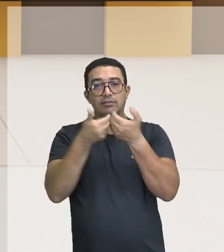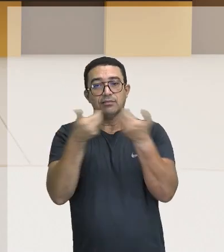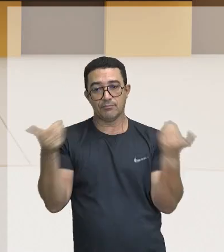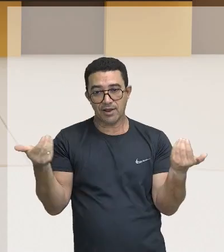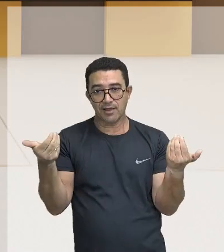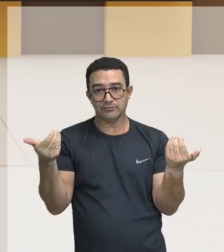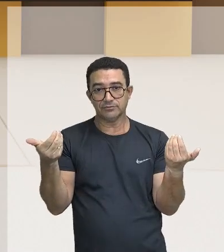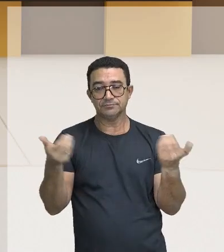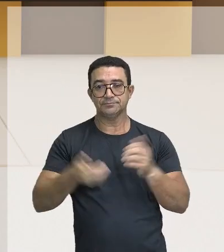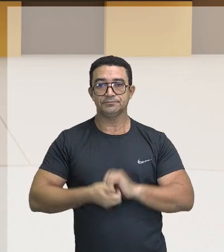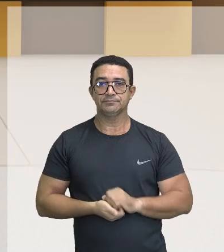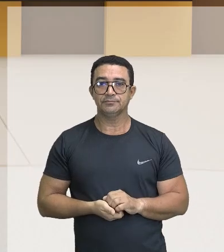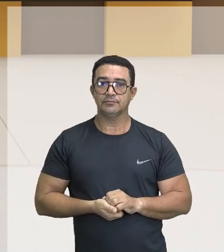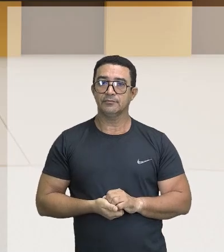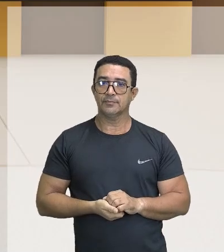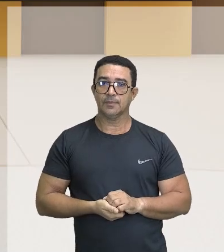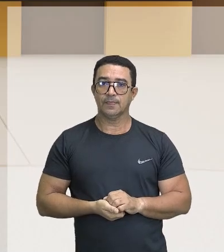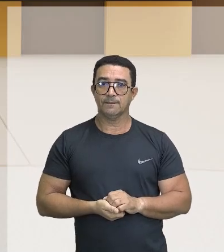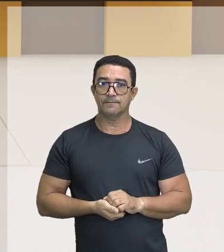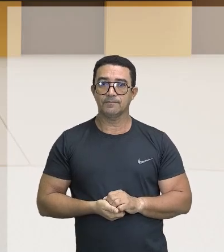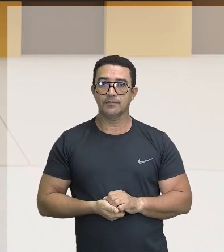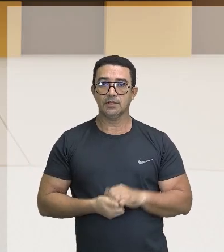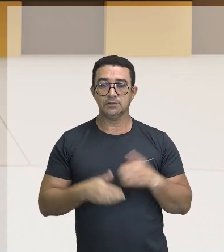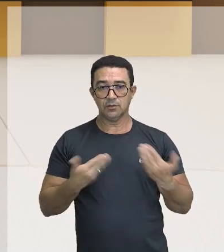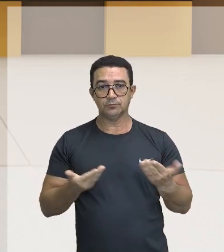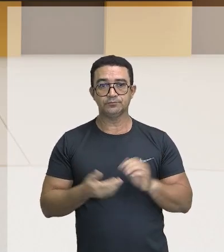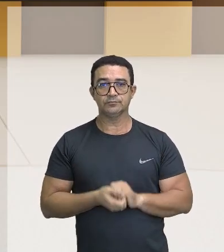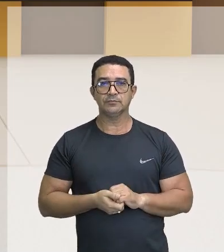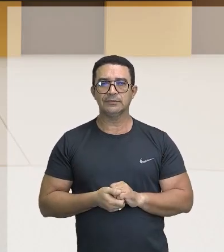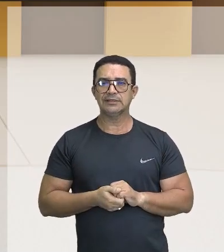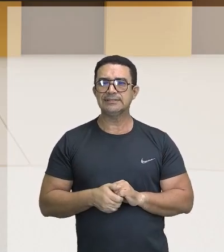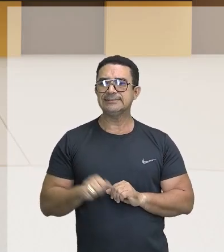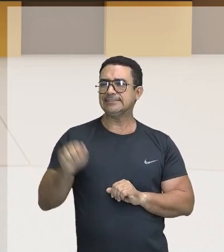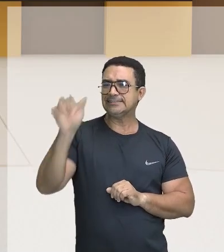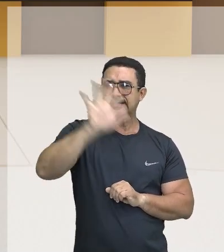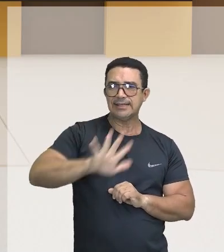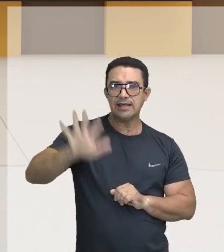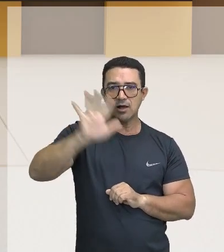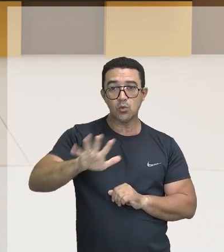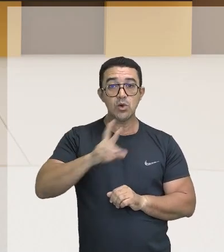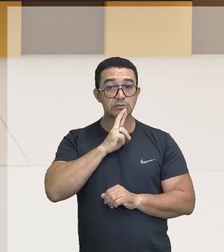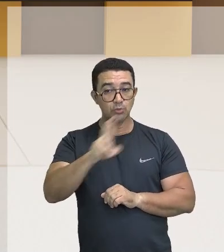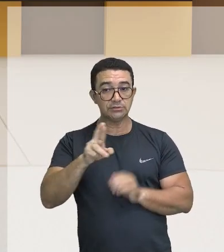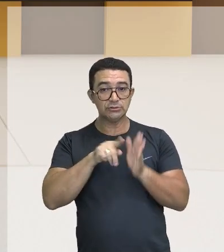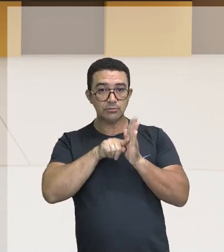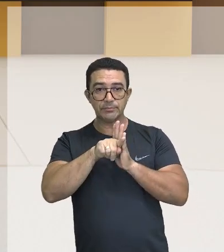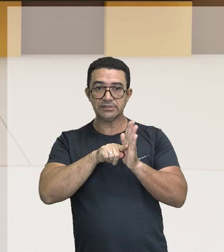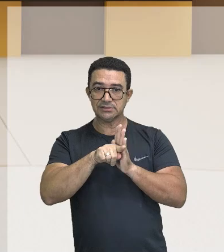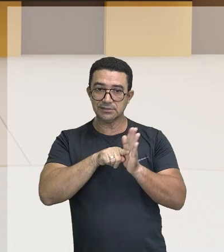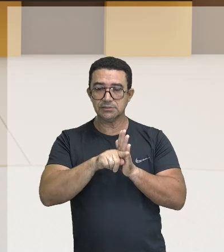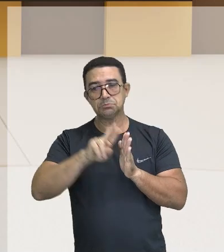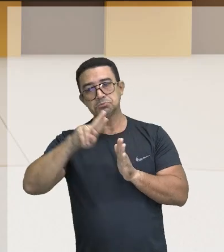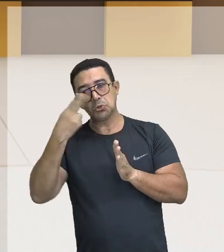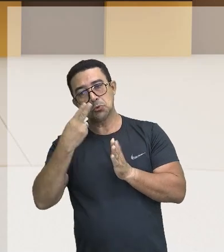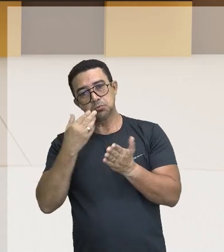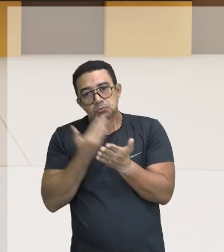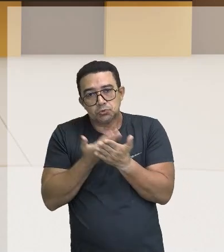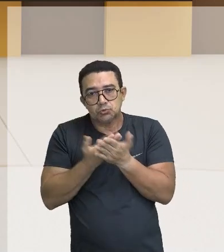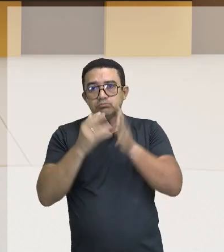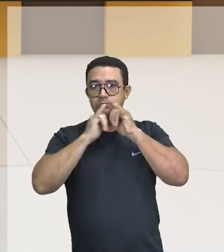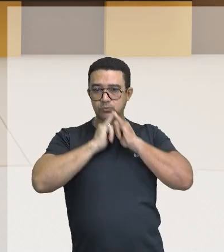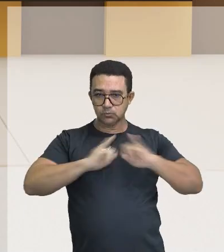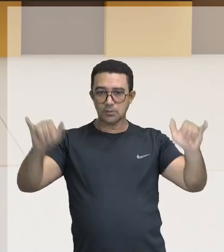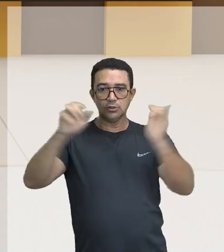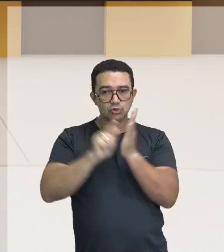assim por diante nas outras variáveis. Então, em geral, quando os resultados de uma pesquisa ou estudo são divulgados